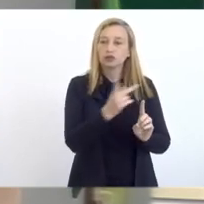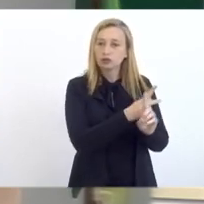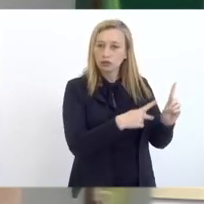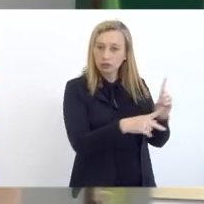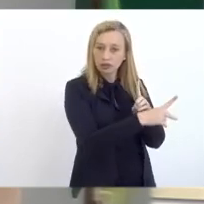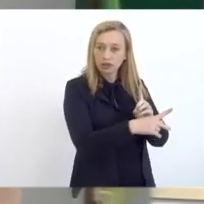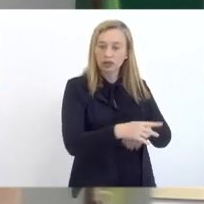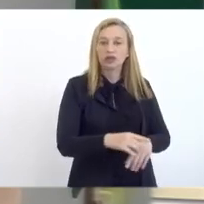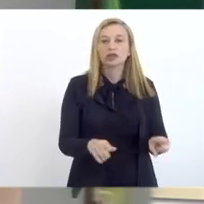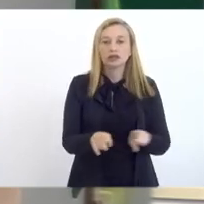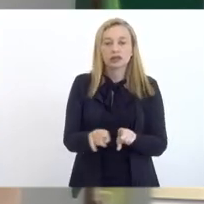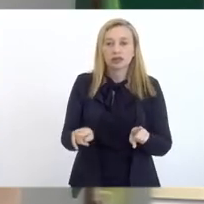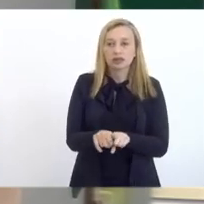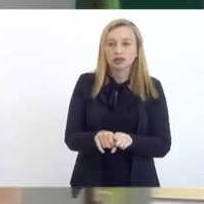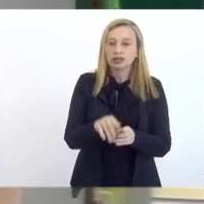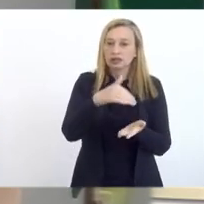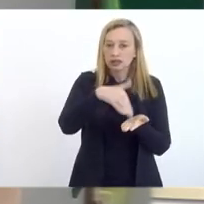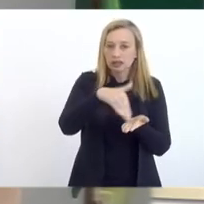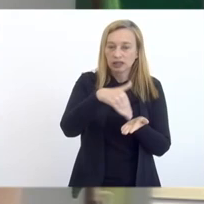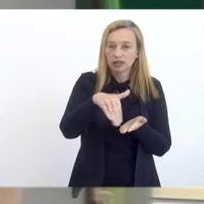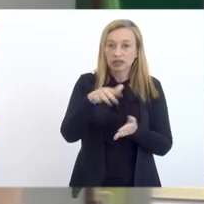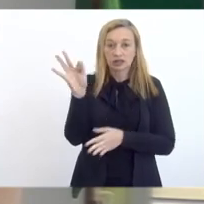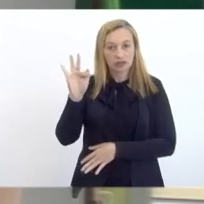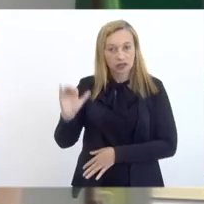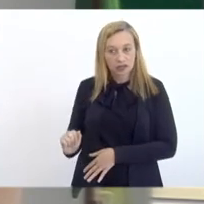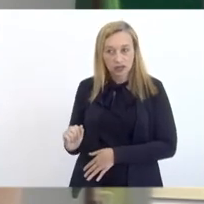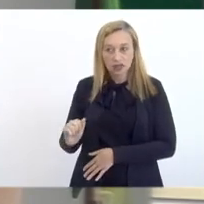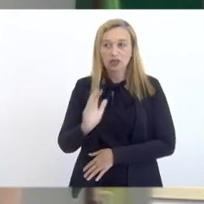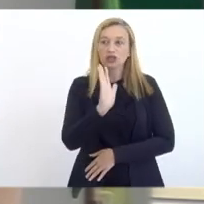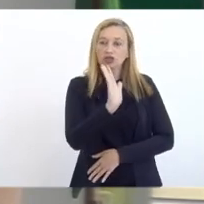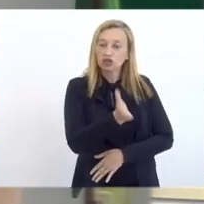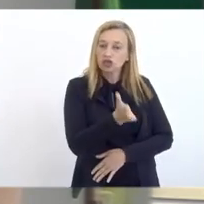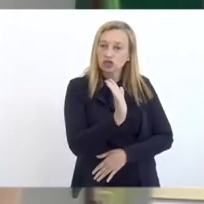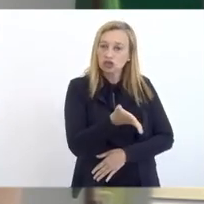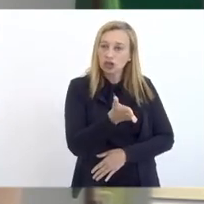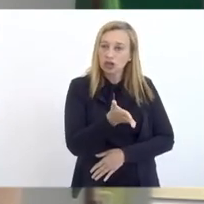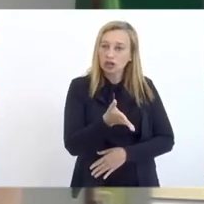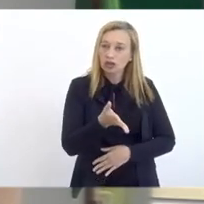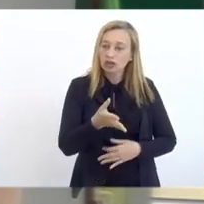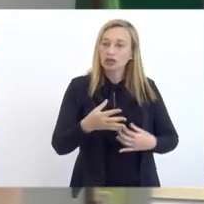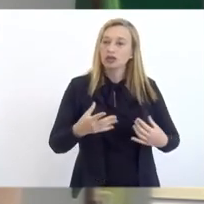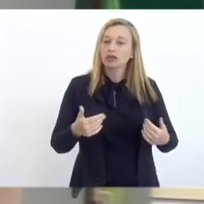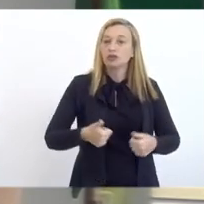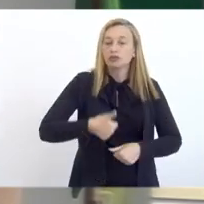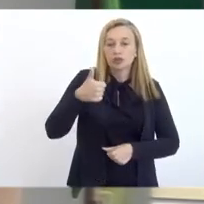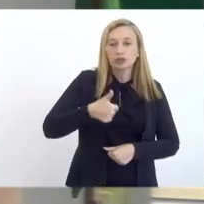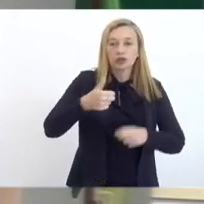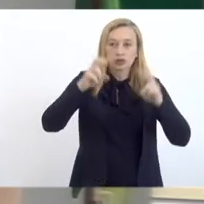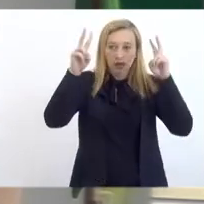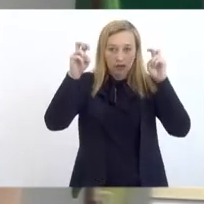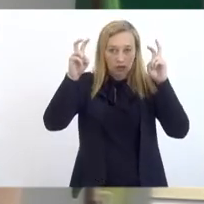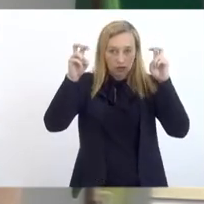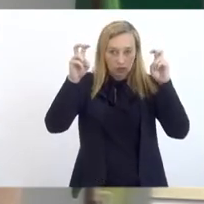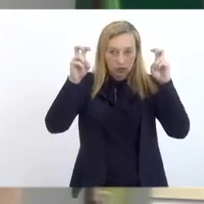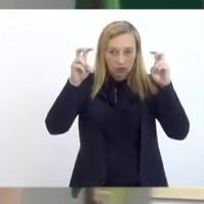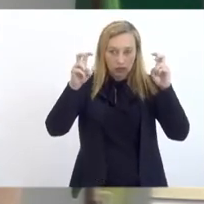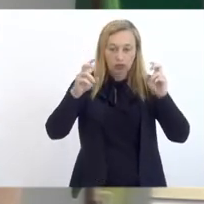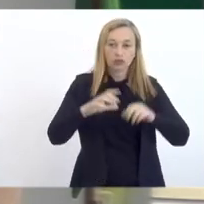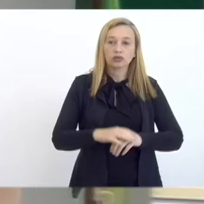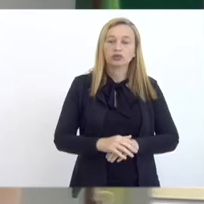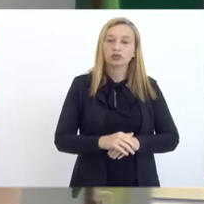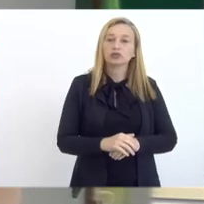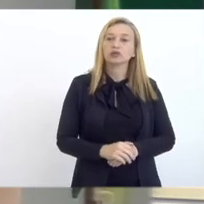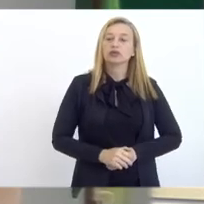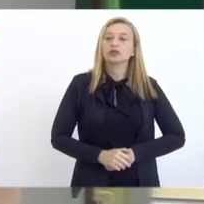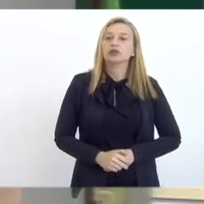Previdência e da Secretaria de Fazenda, já coloco a primeira questão, para ver se sai na